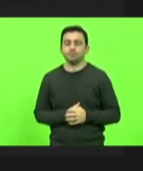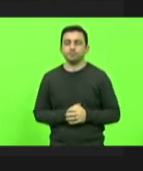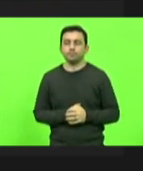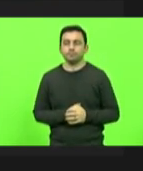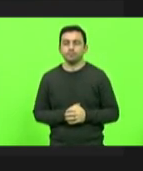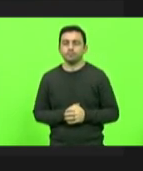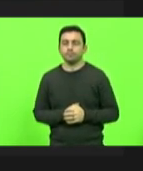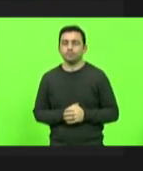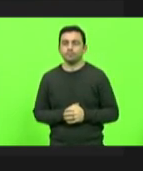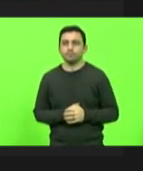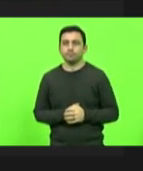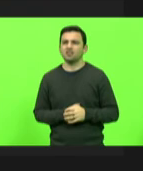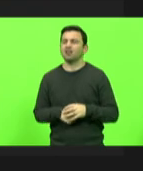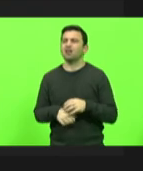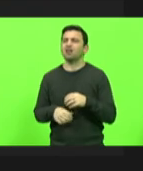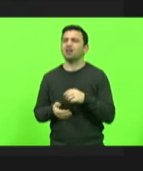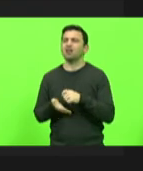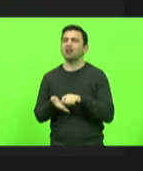O que está escrito aqui?